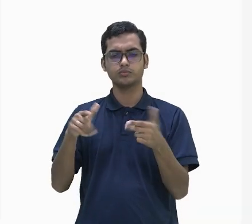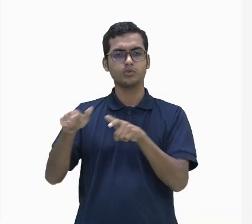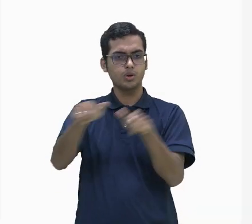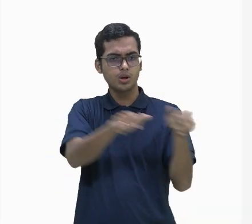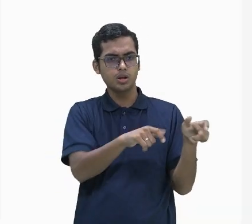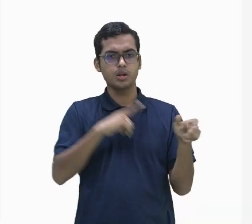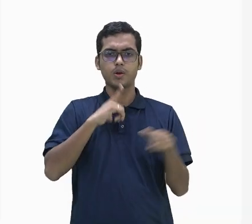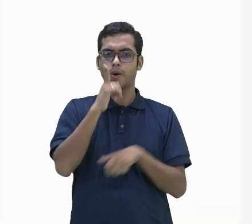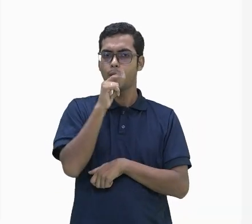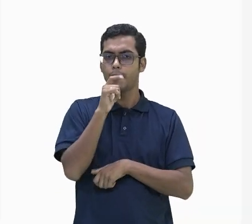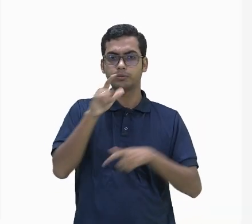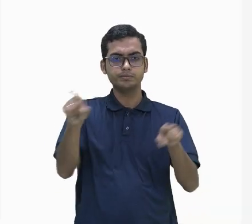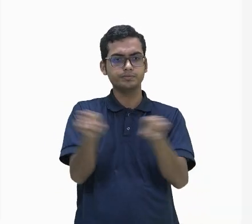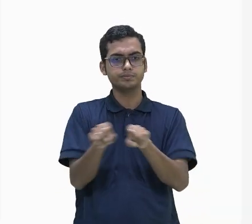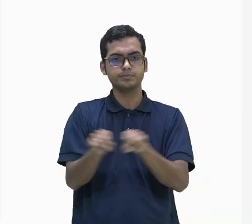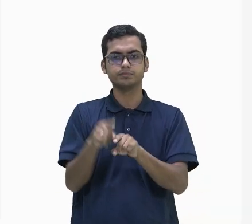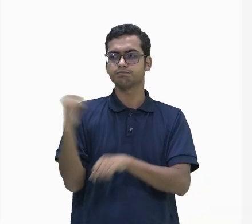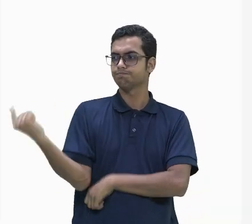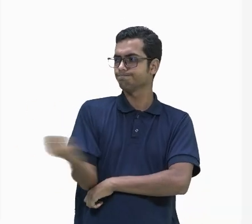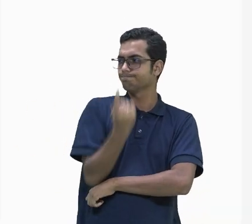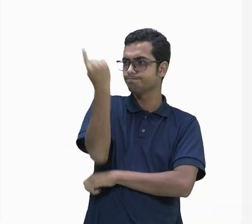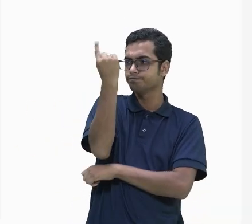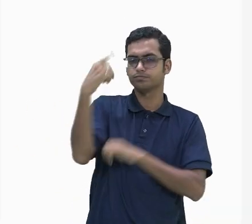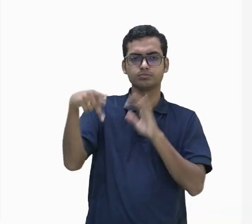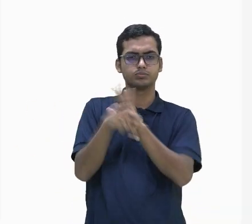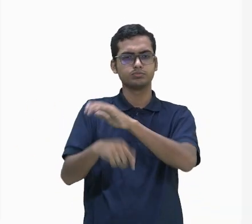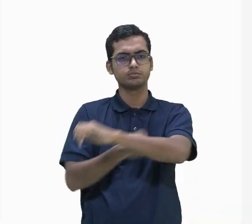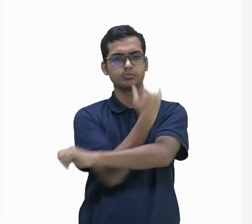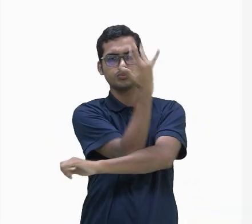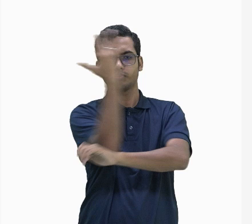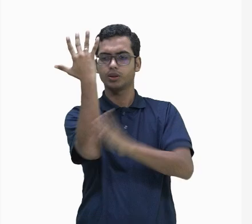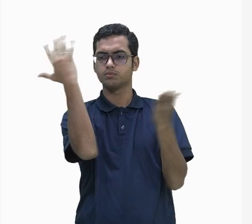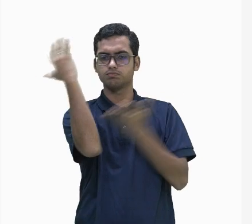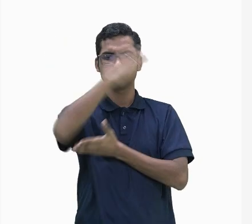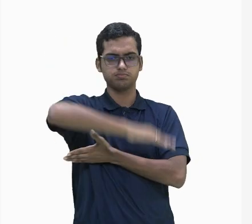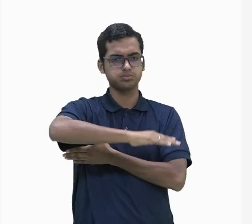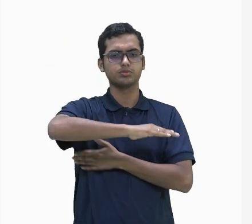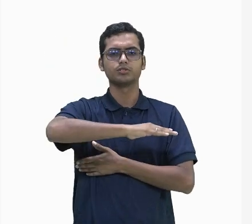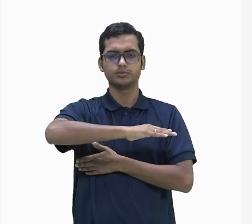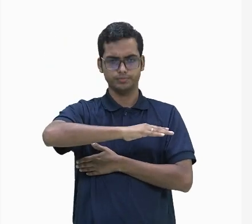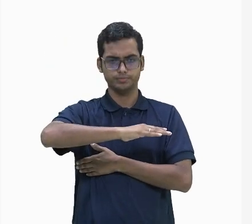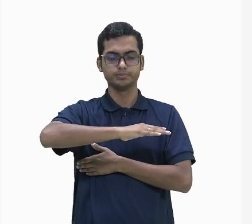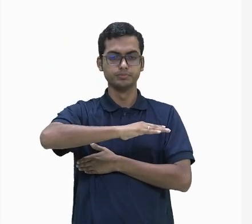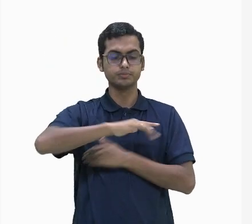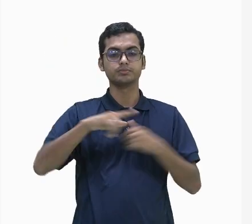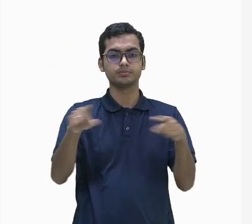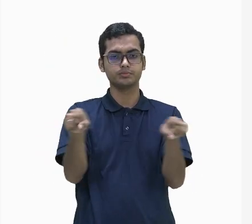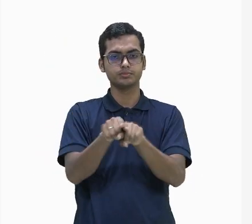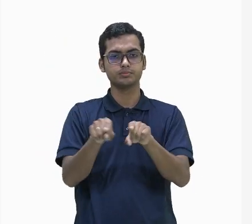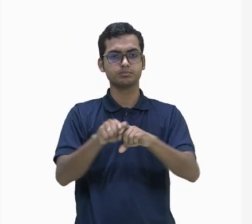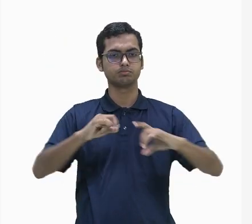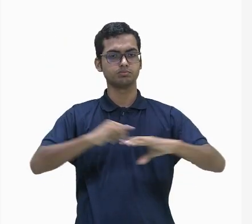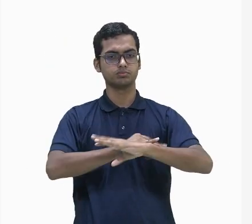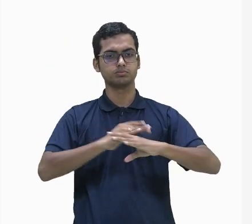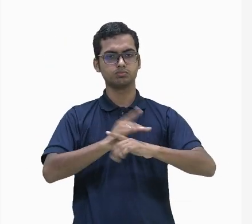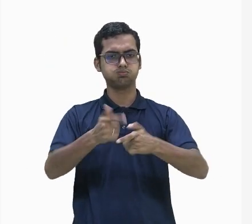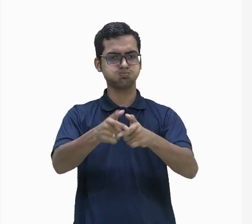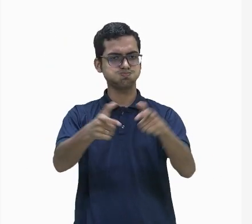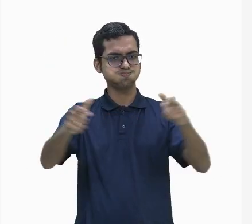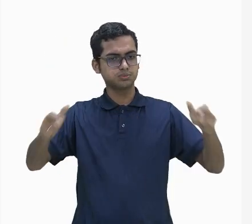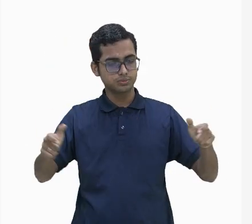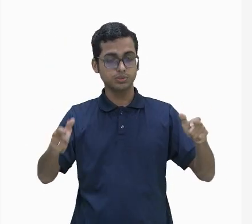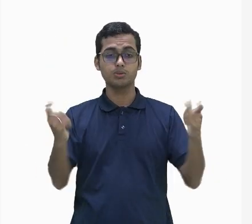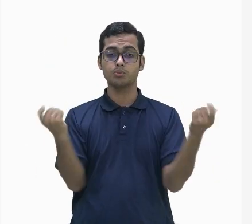e a altitude. O desmatamento e a urbanização podem alterar o